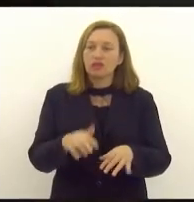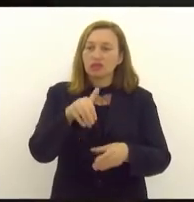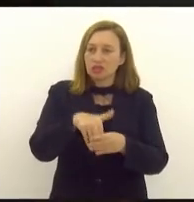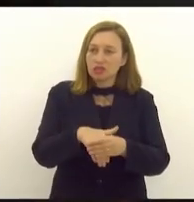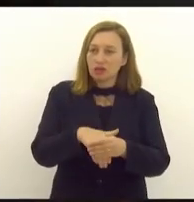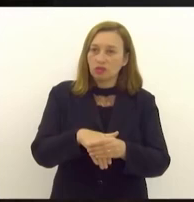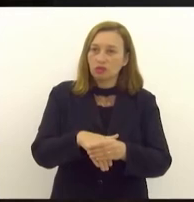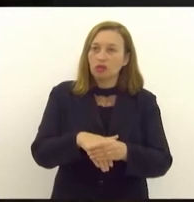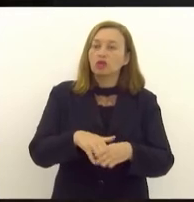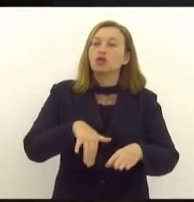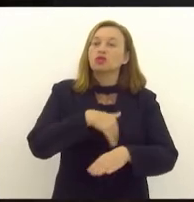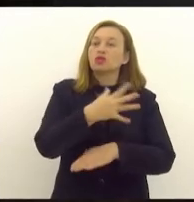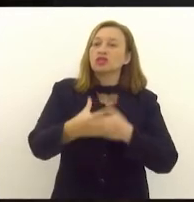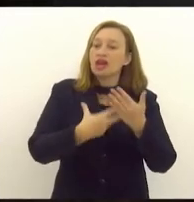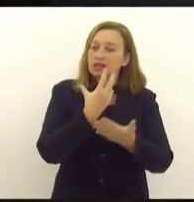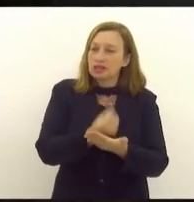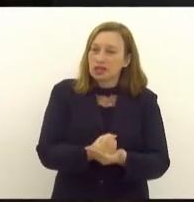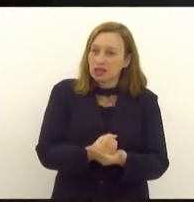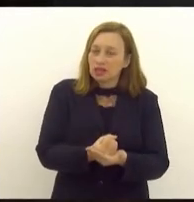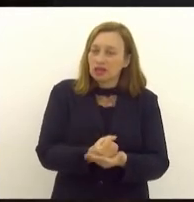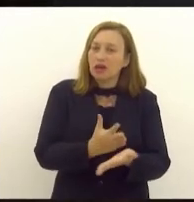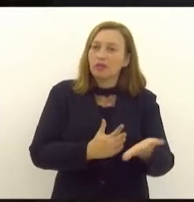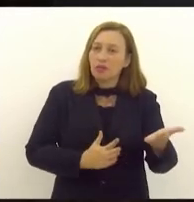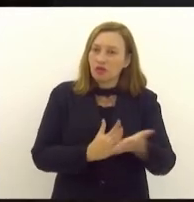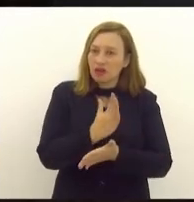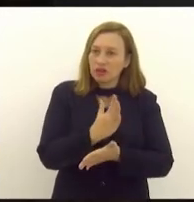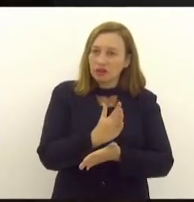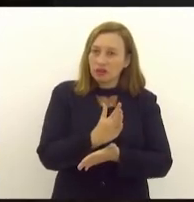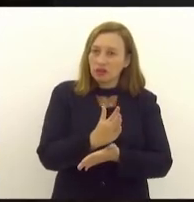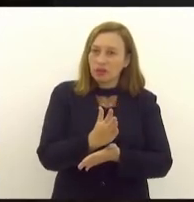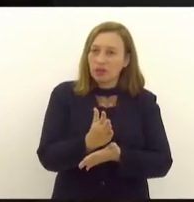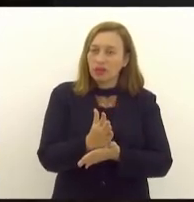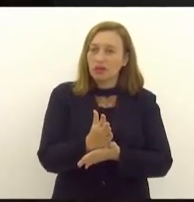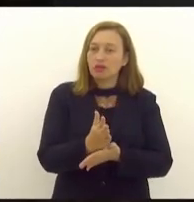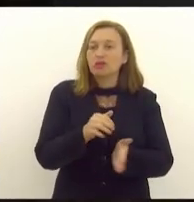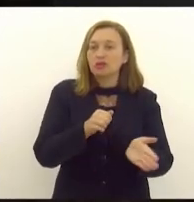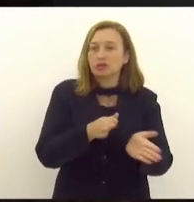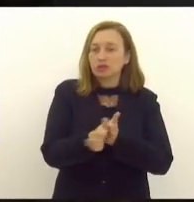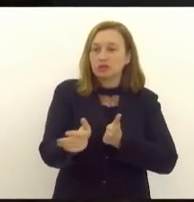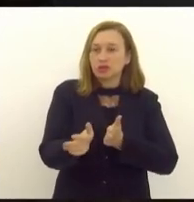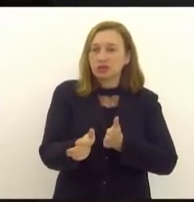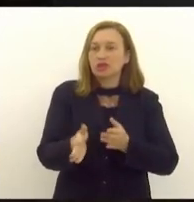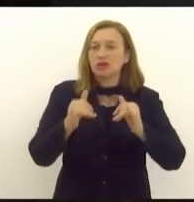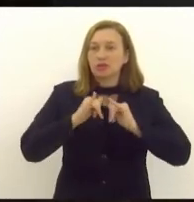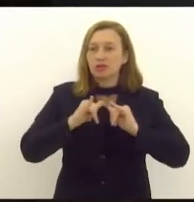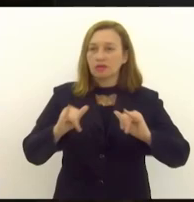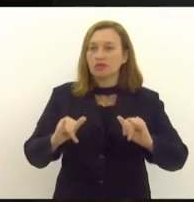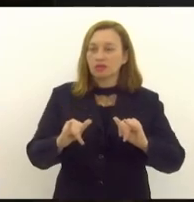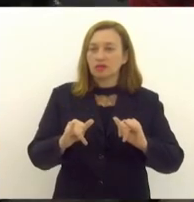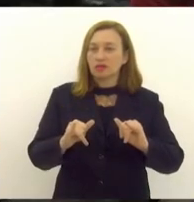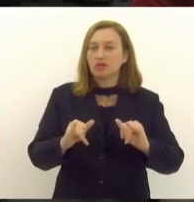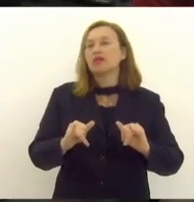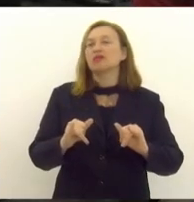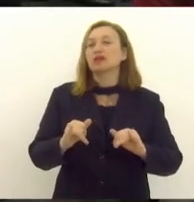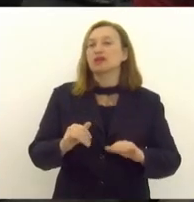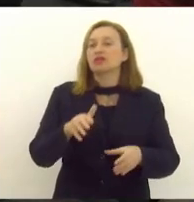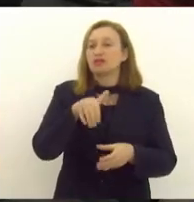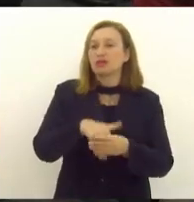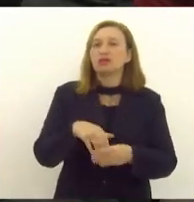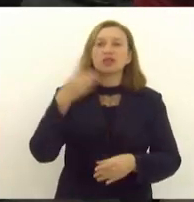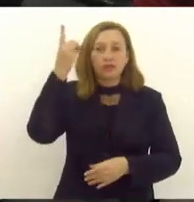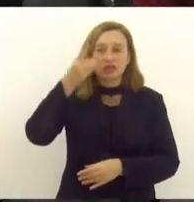em votação senhores que a própria irmã Deus como estão aprovado vai autógrafo para declarar voto Deputado